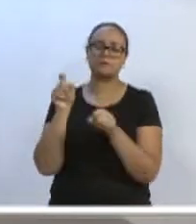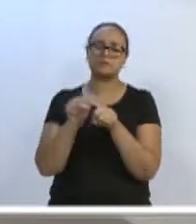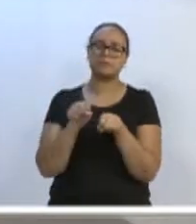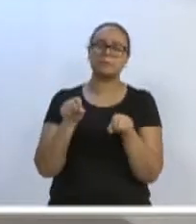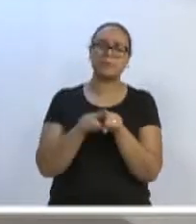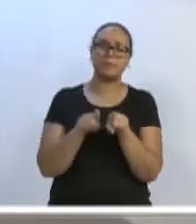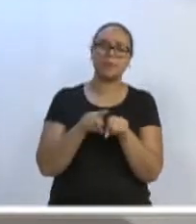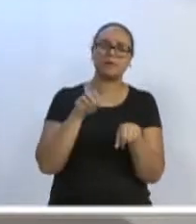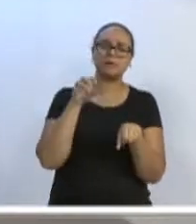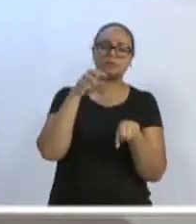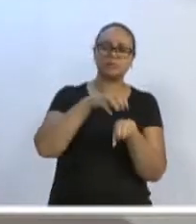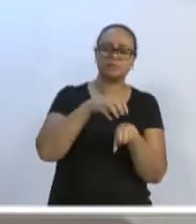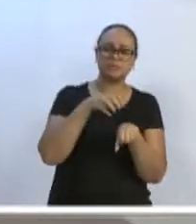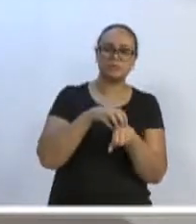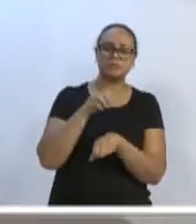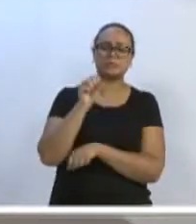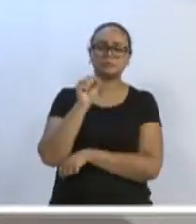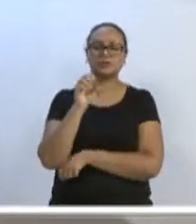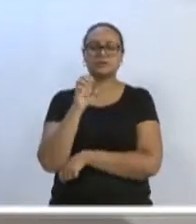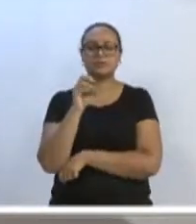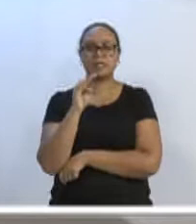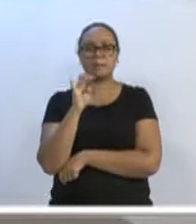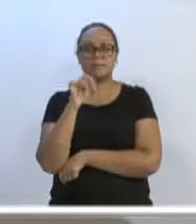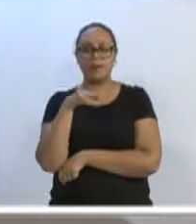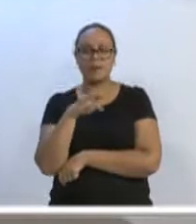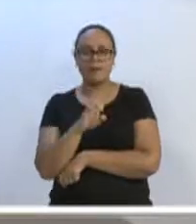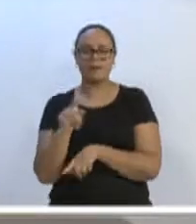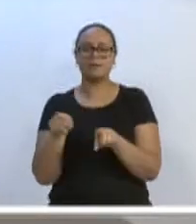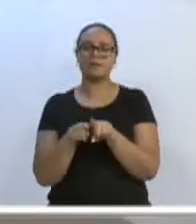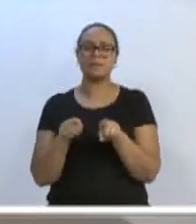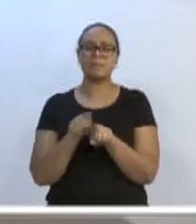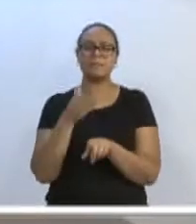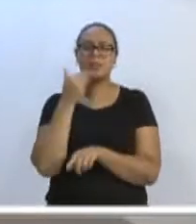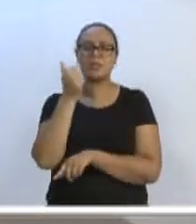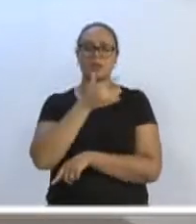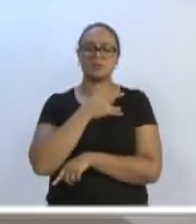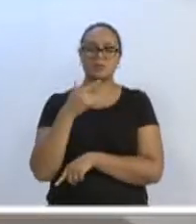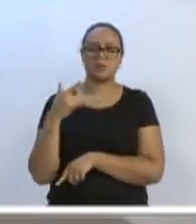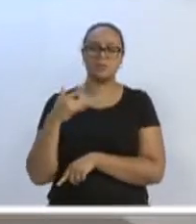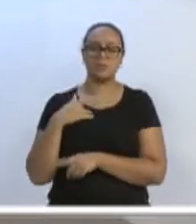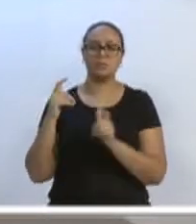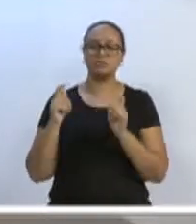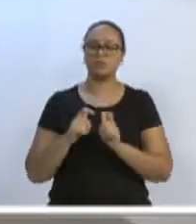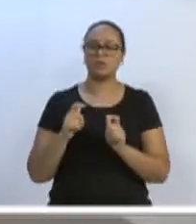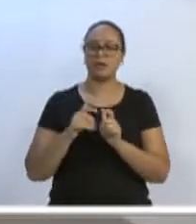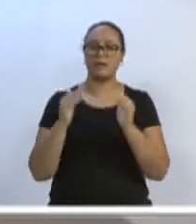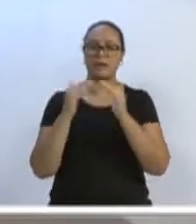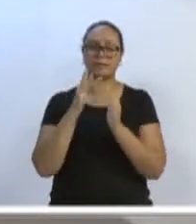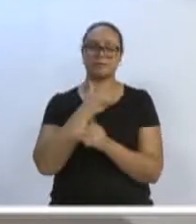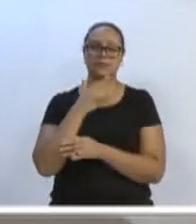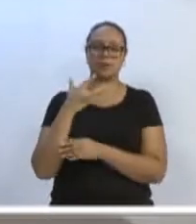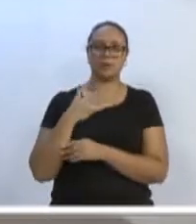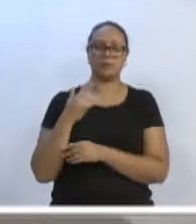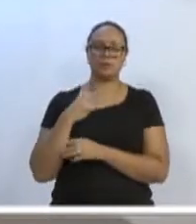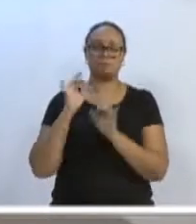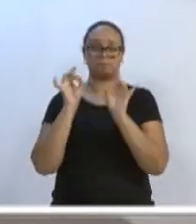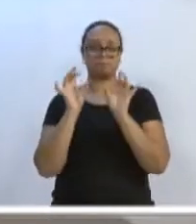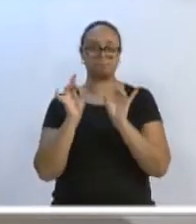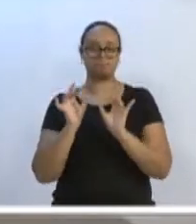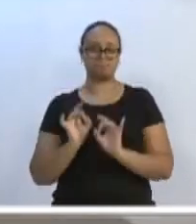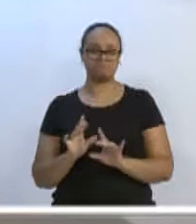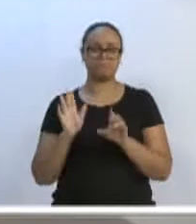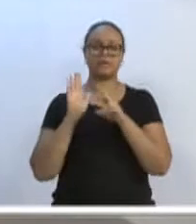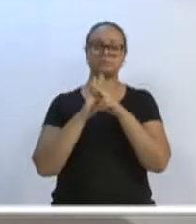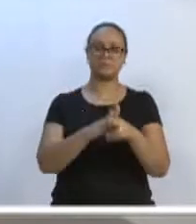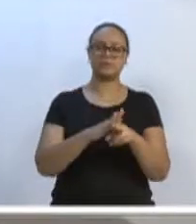turística da nova rússia na saúde melhorias de cfc inauguração do novo centro de referência especializado de assistência social